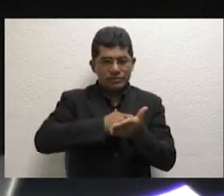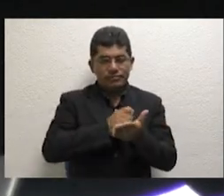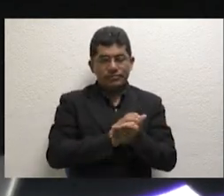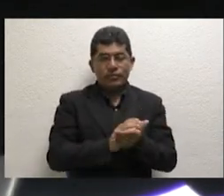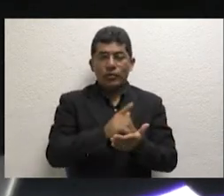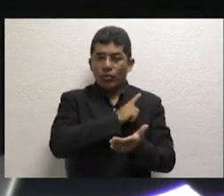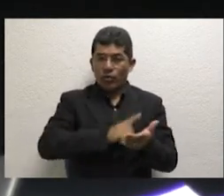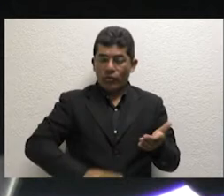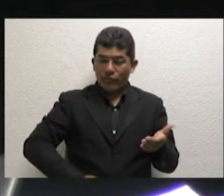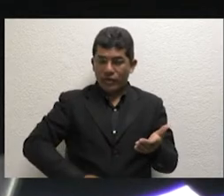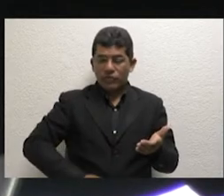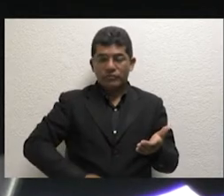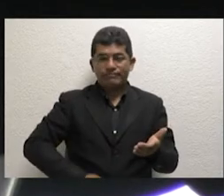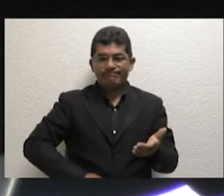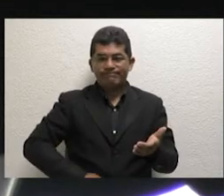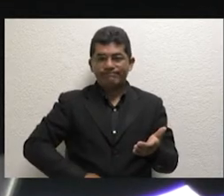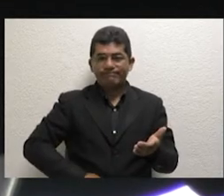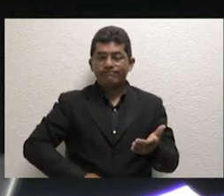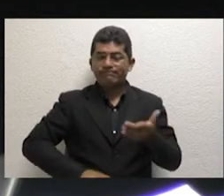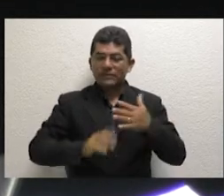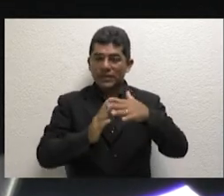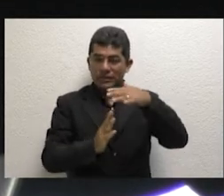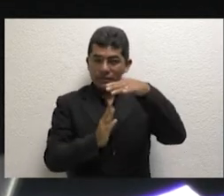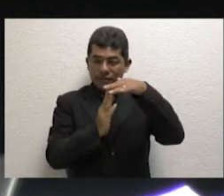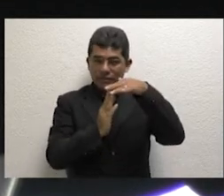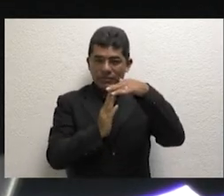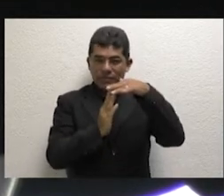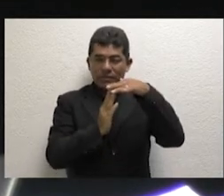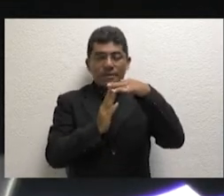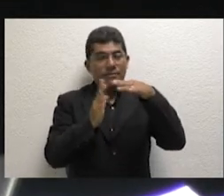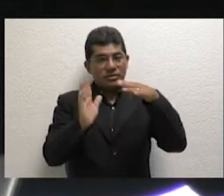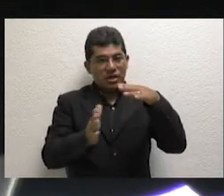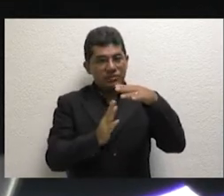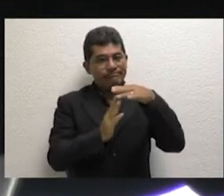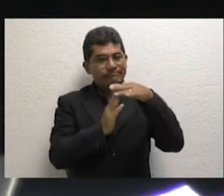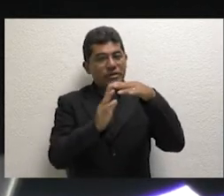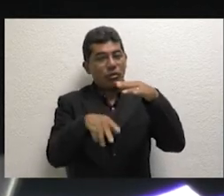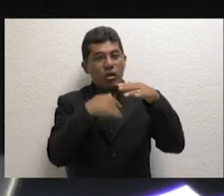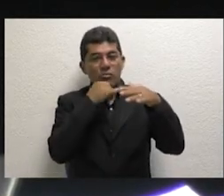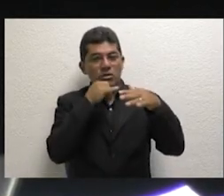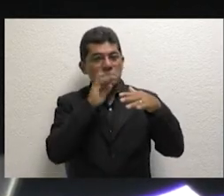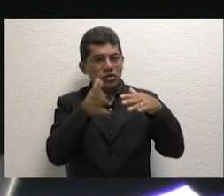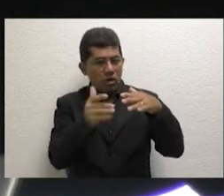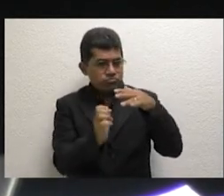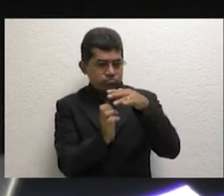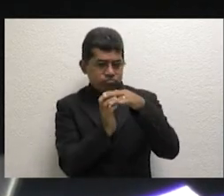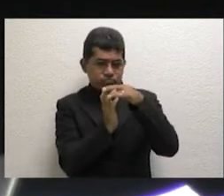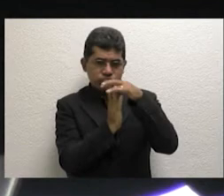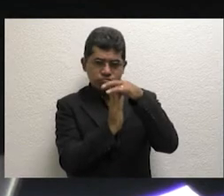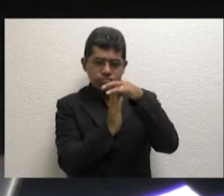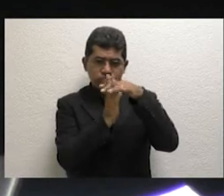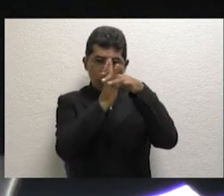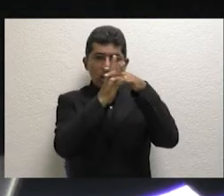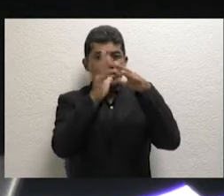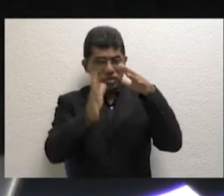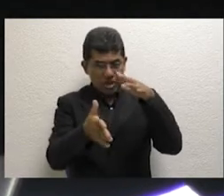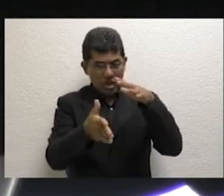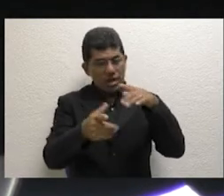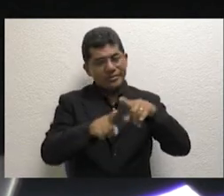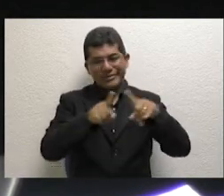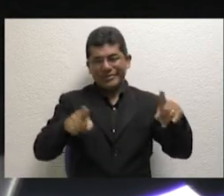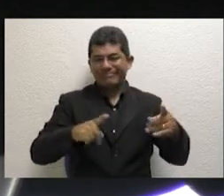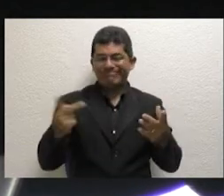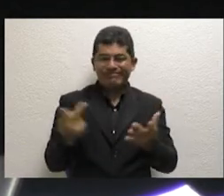o governo saia desse limite portanto já feriu a lei de responsabilidade fiscal ainda bem que tem